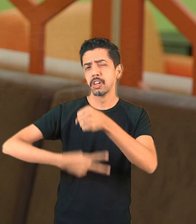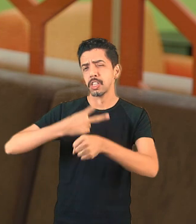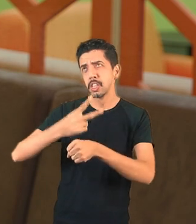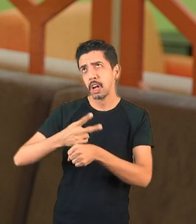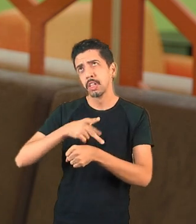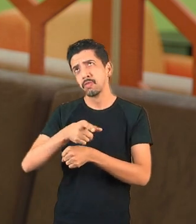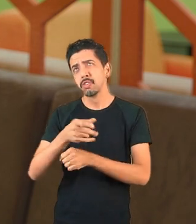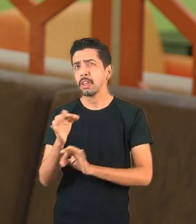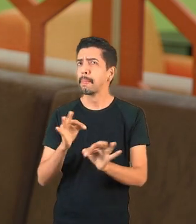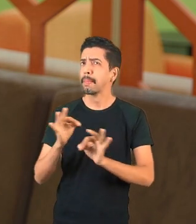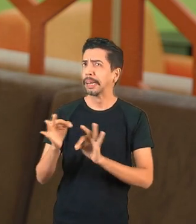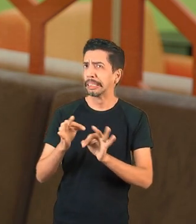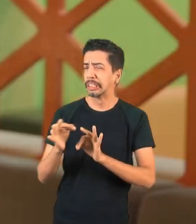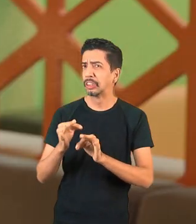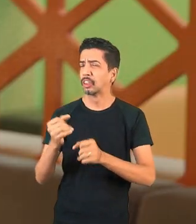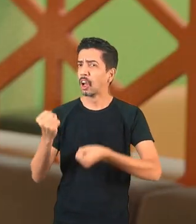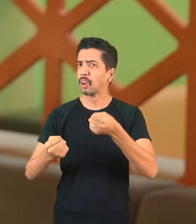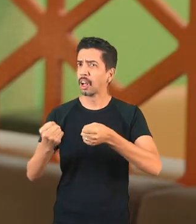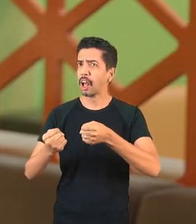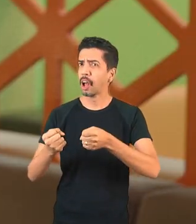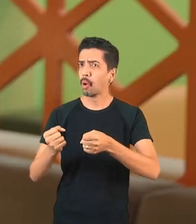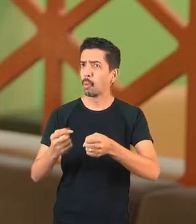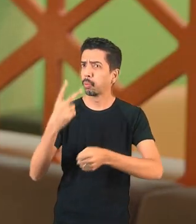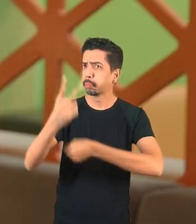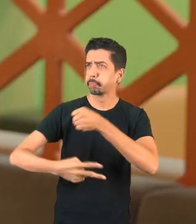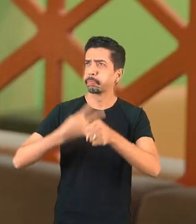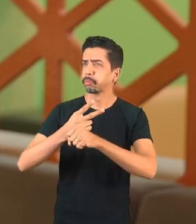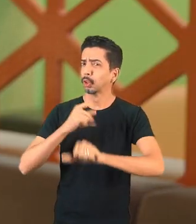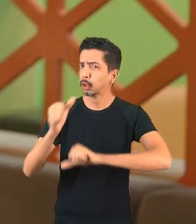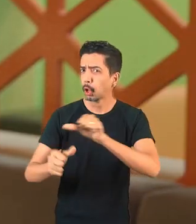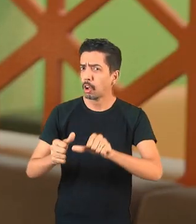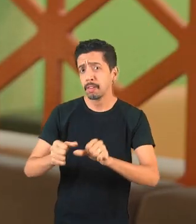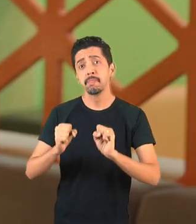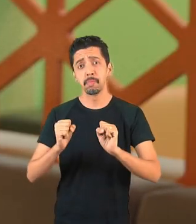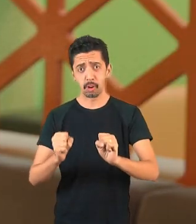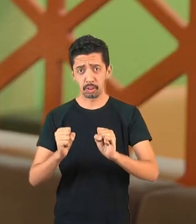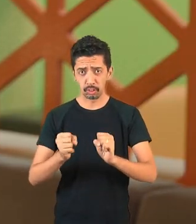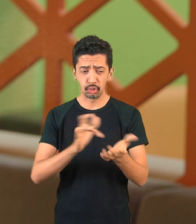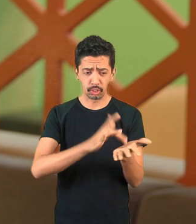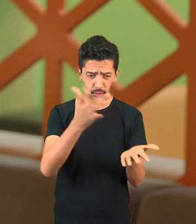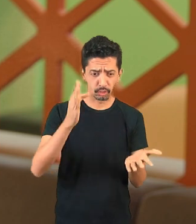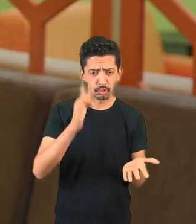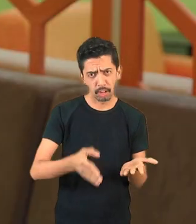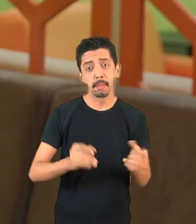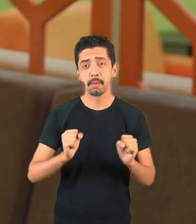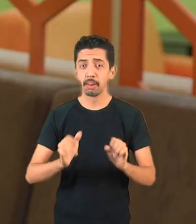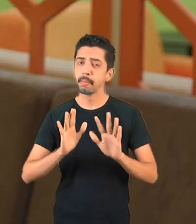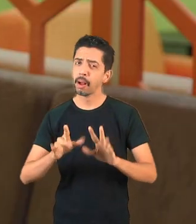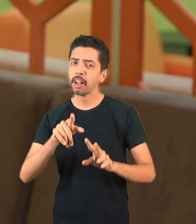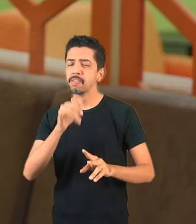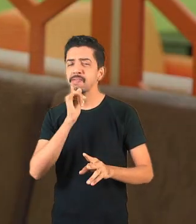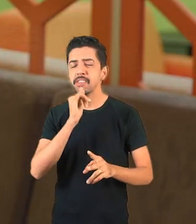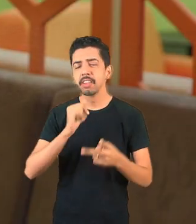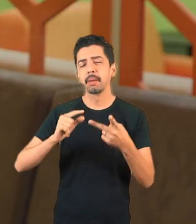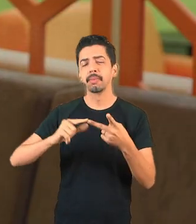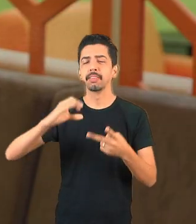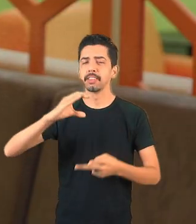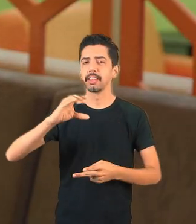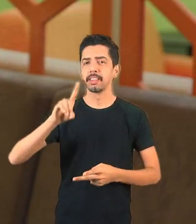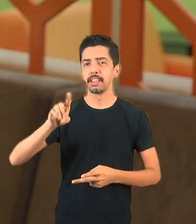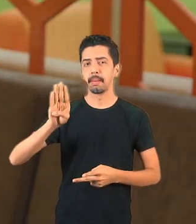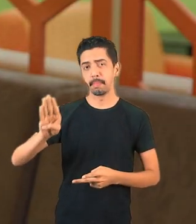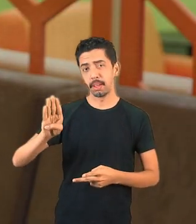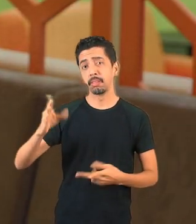daqui 2 anos para trocar meu carro? Eu posso ir para Tesouro Direto? Posso também, mas por que não um CDB compromissado?